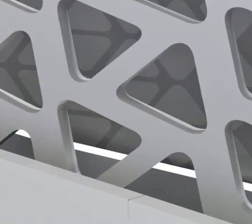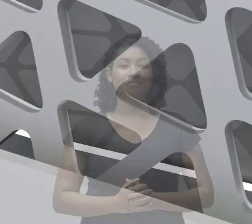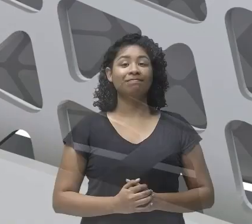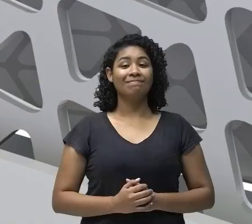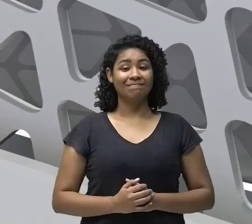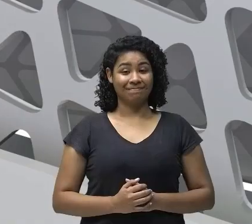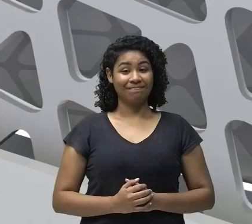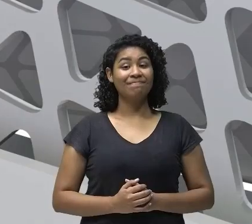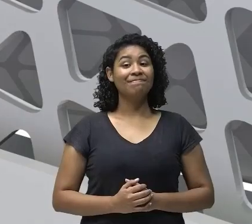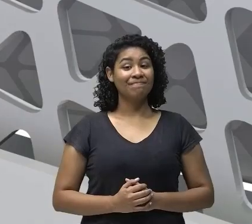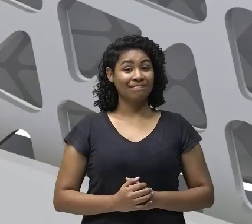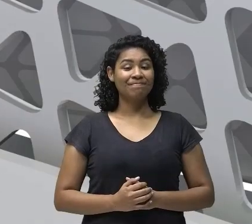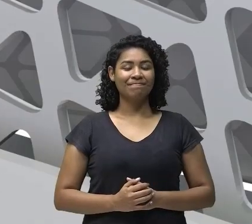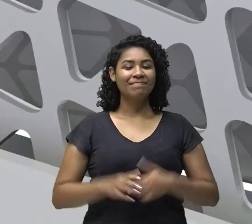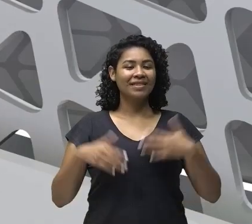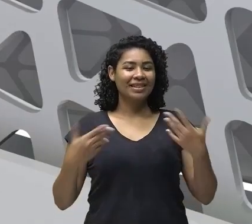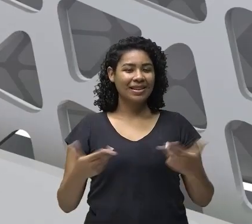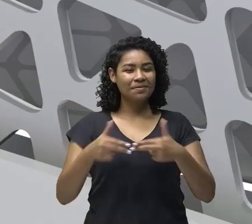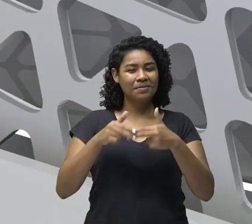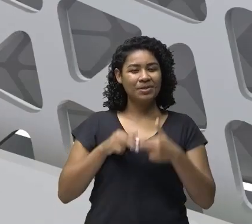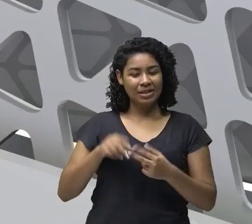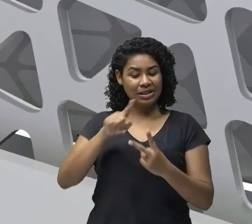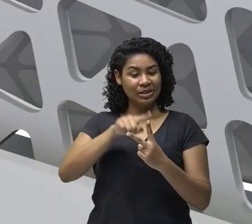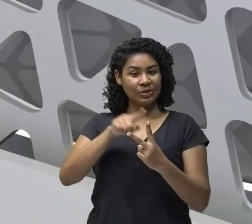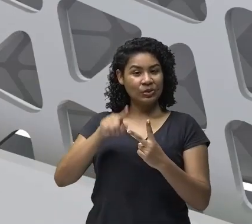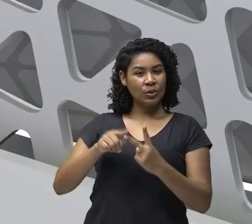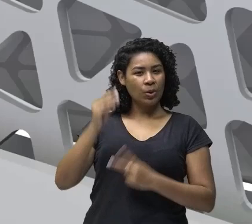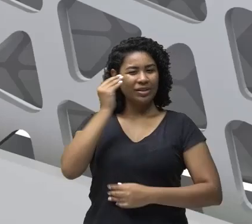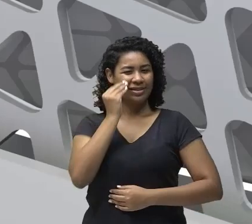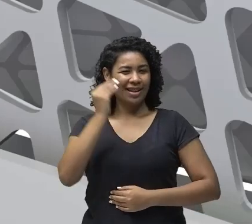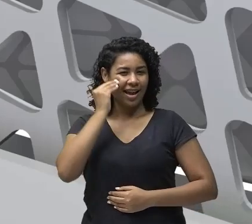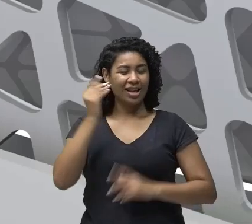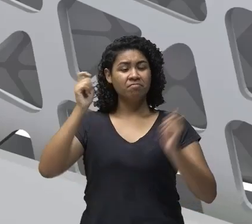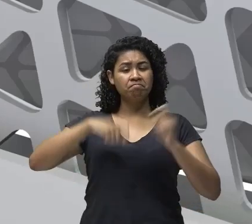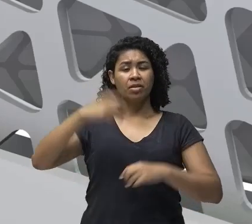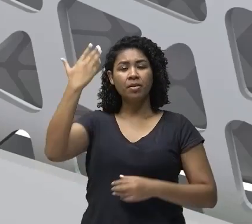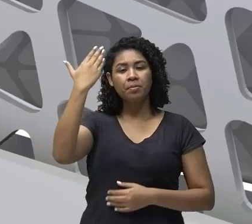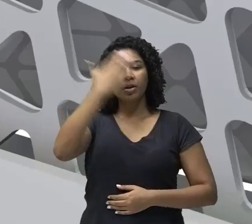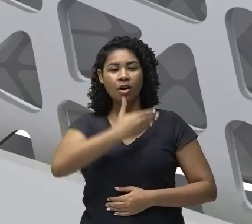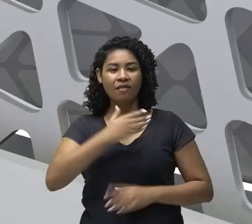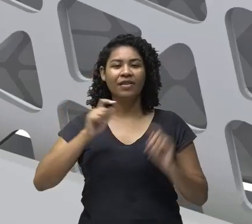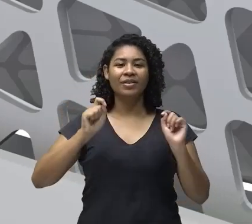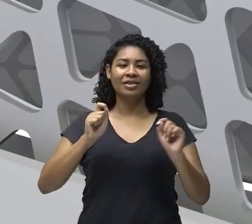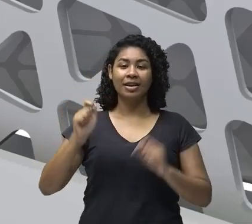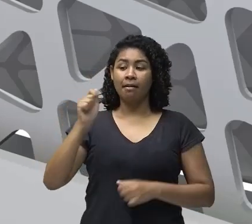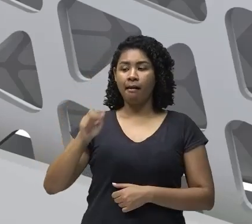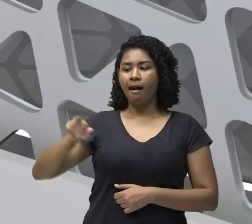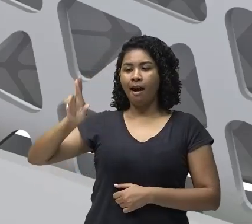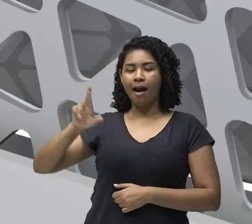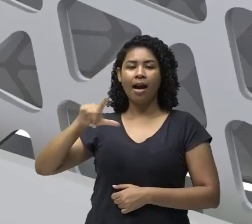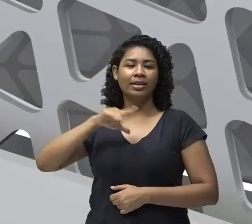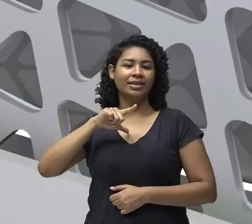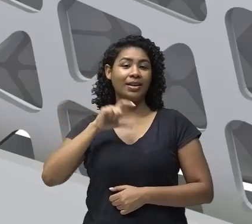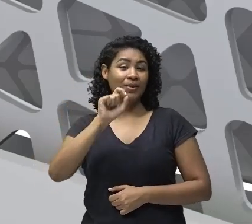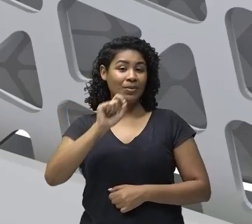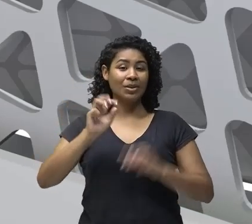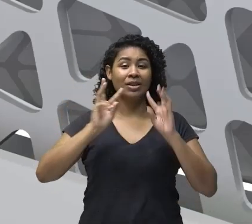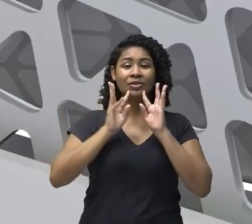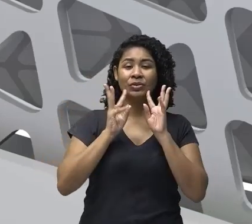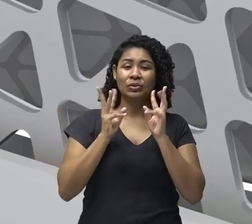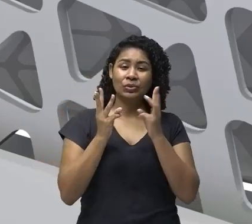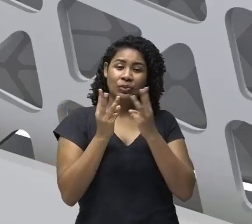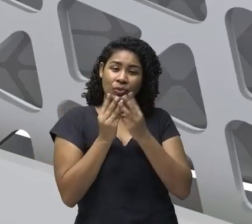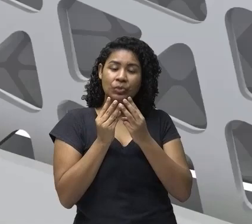Muito bem, com esses experimentos a gente consegue comprovar que o ar ocupa tem matéria